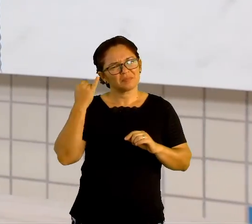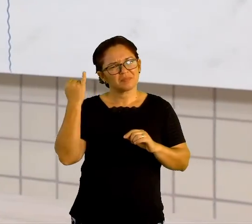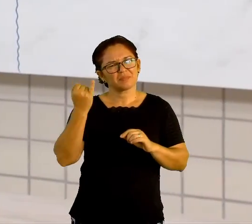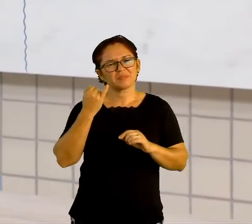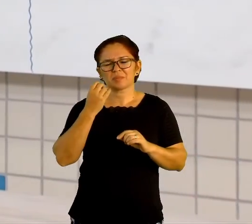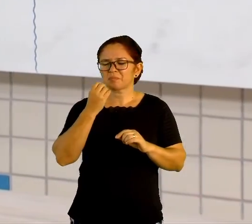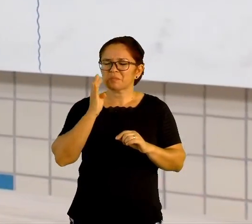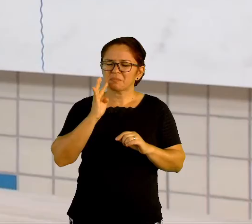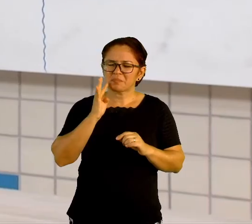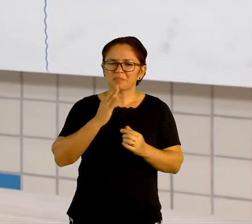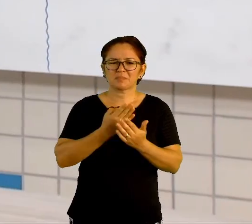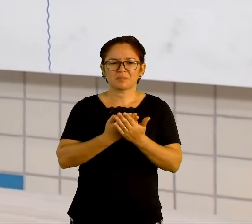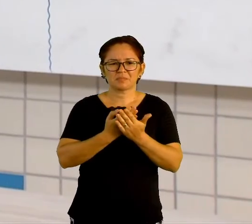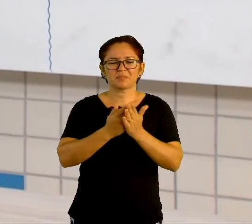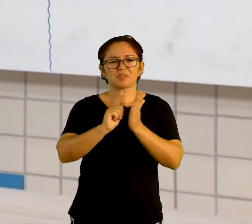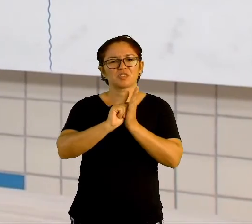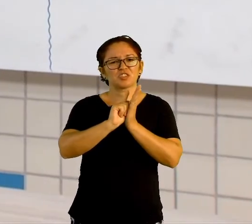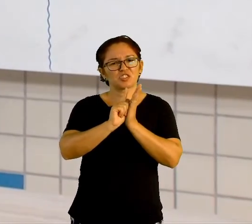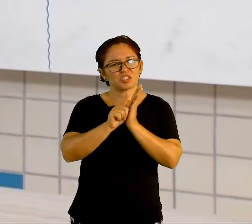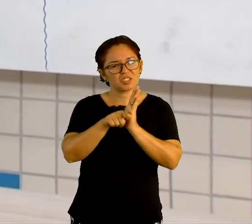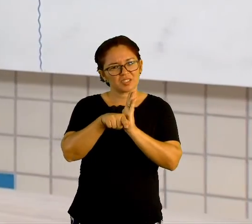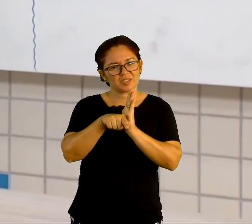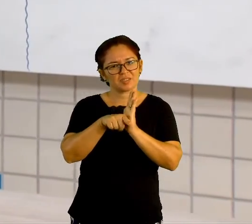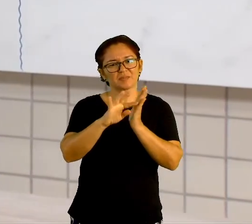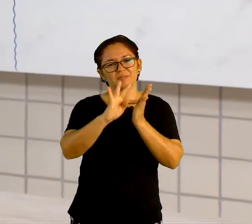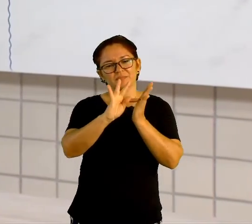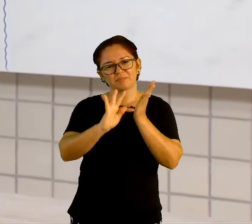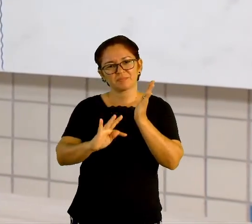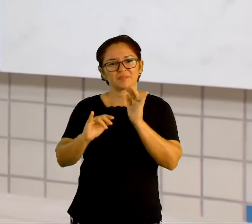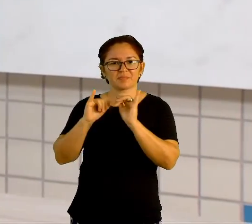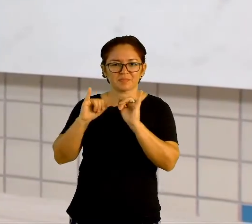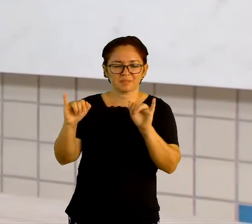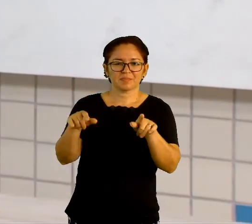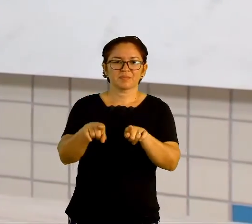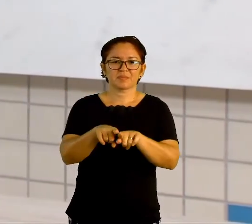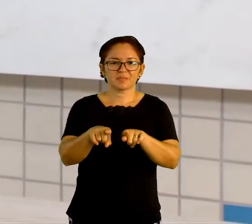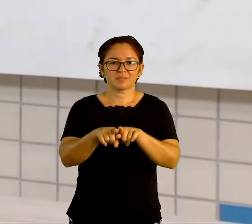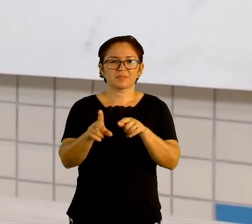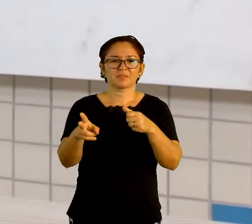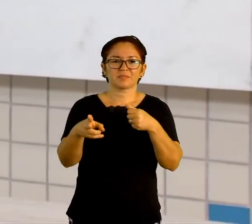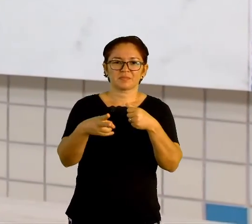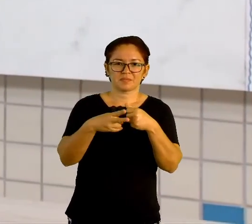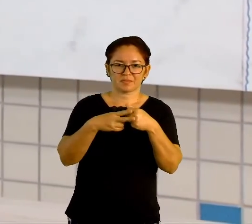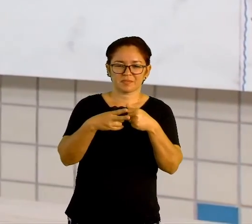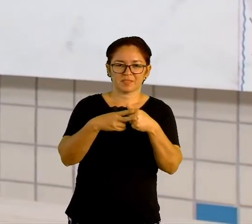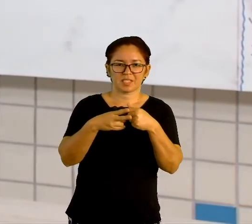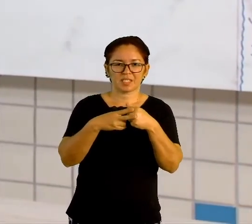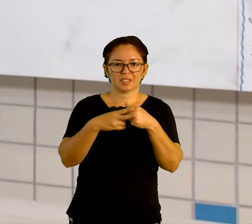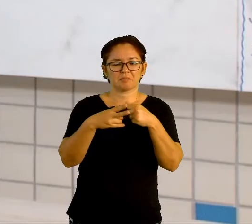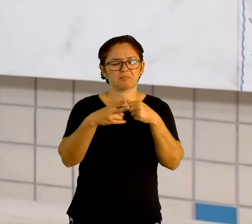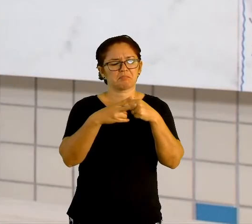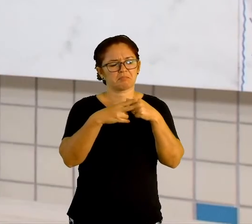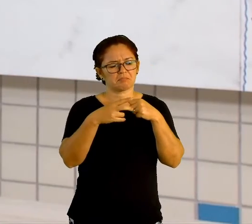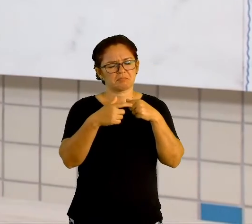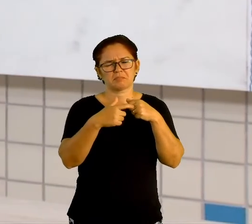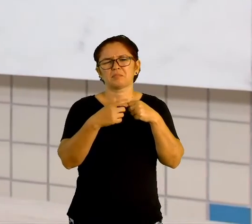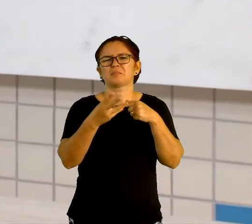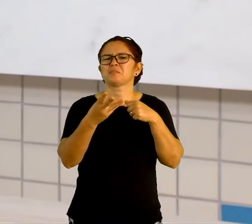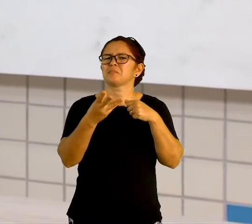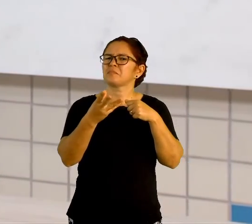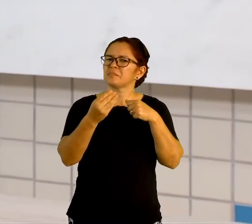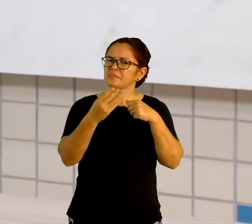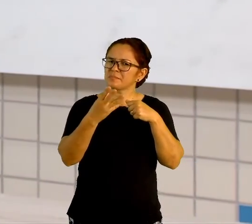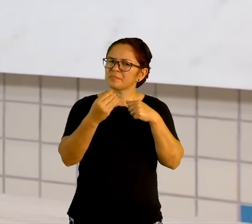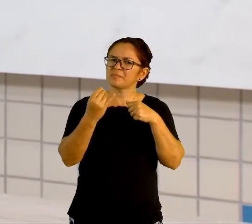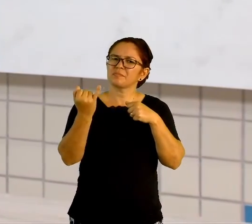né? Gênero textual, notícia e verbo, que é uma das classes gramaticais mais